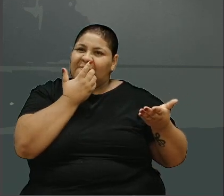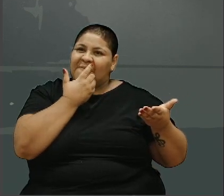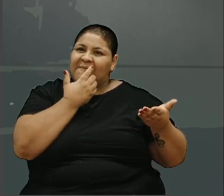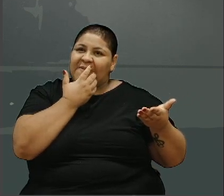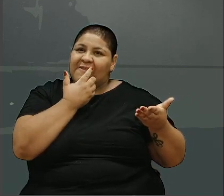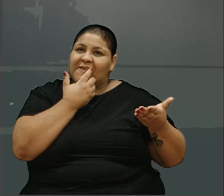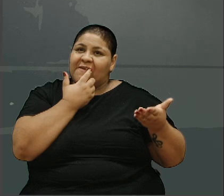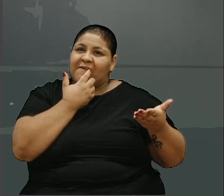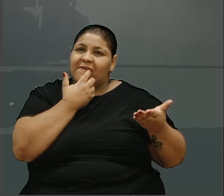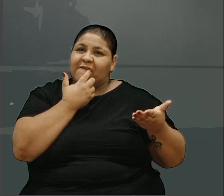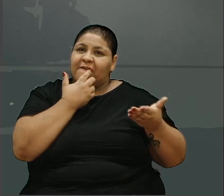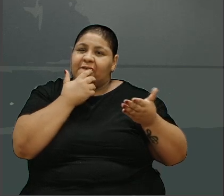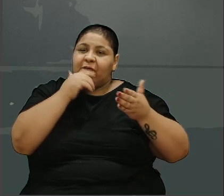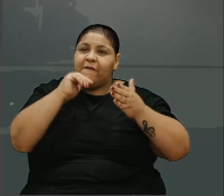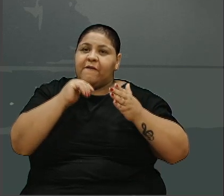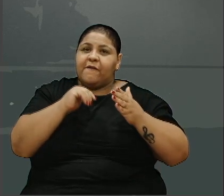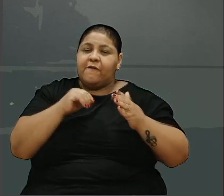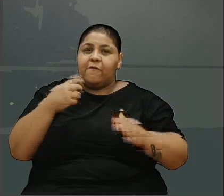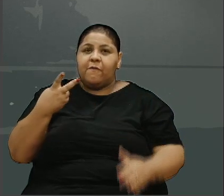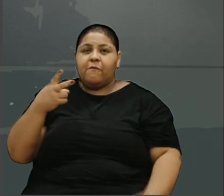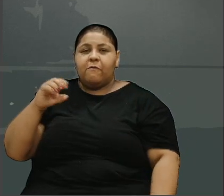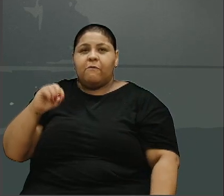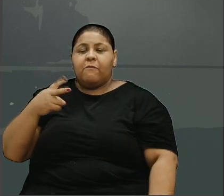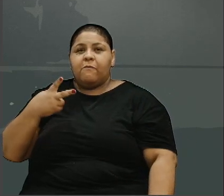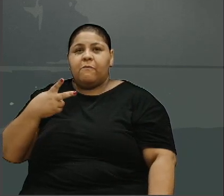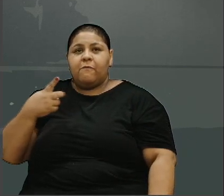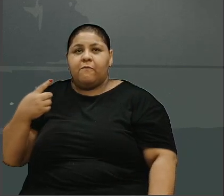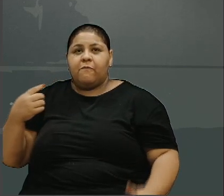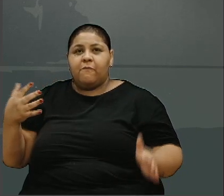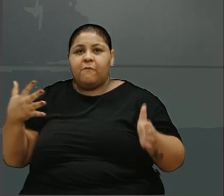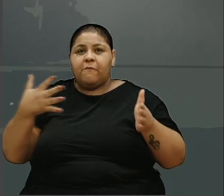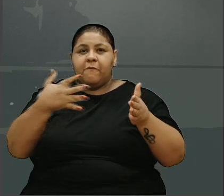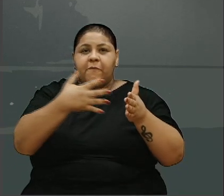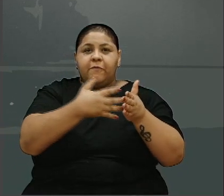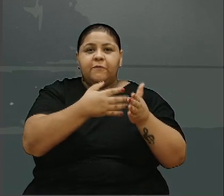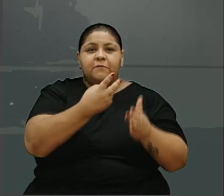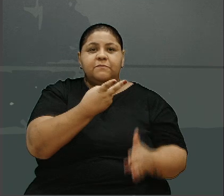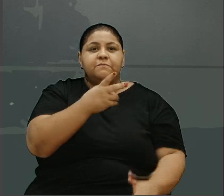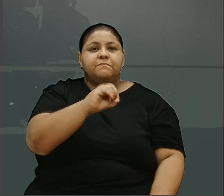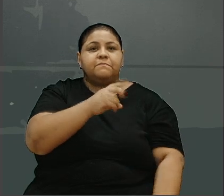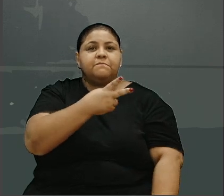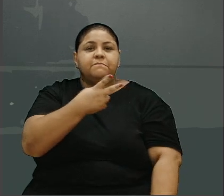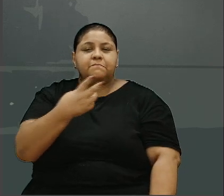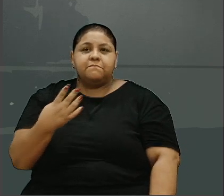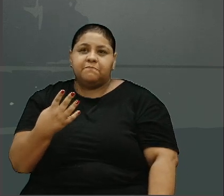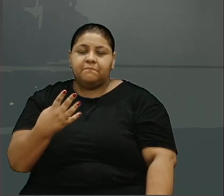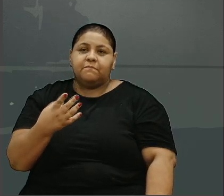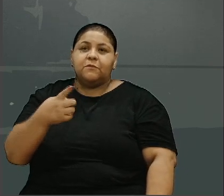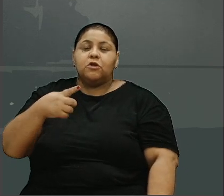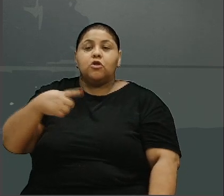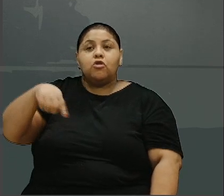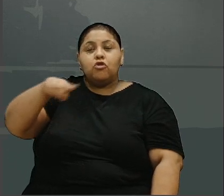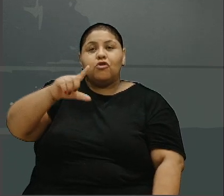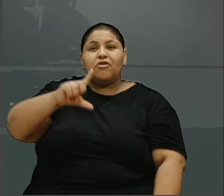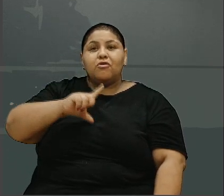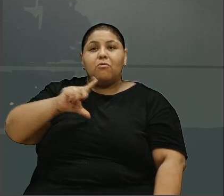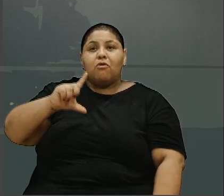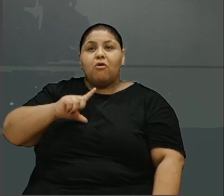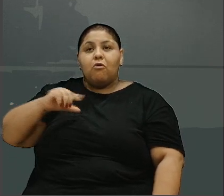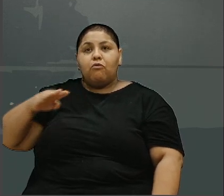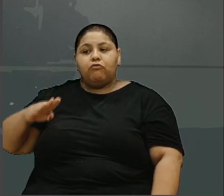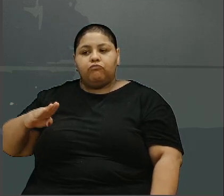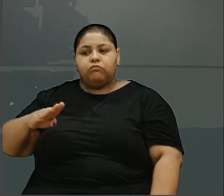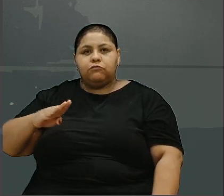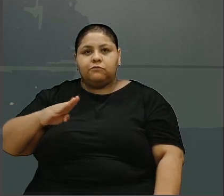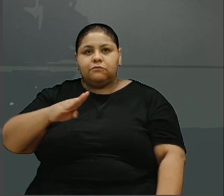em uma progressão de 2021 a 2024, nós tivemos um crescente